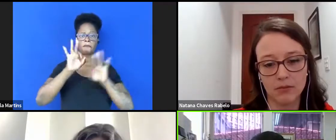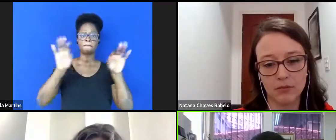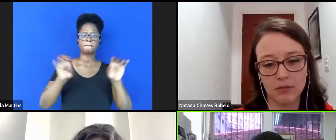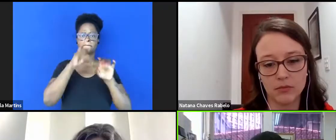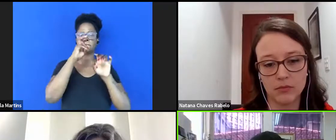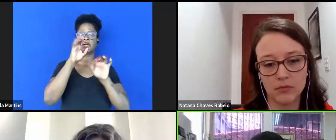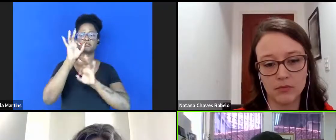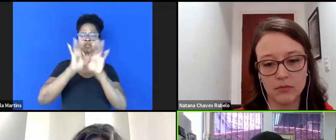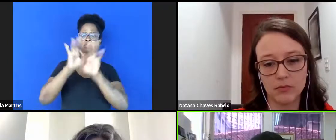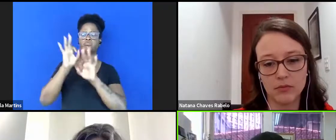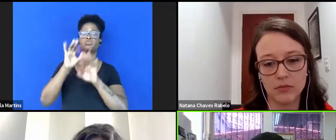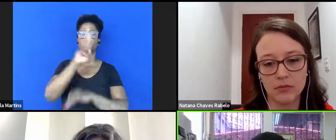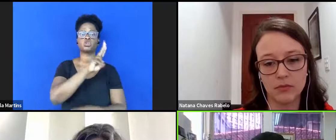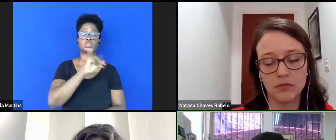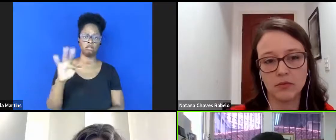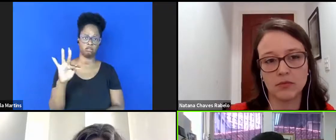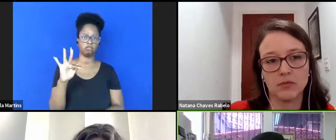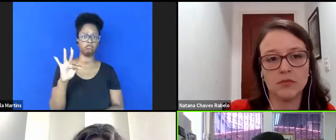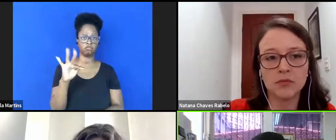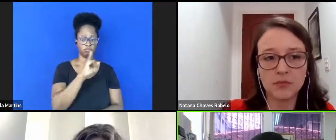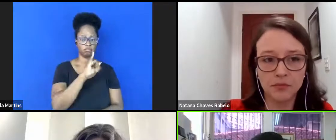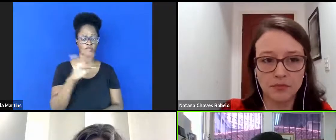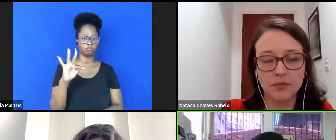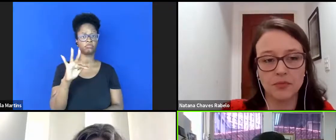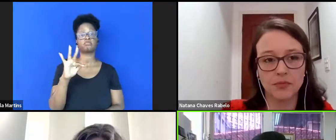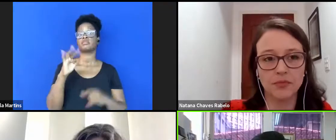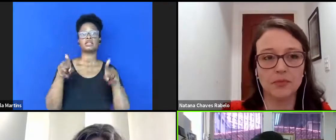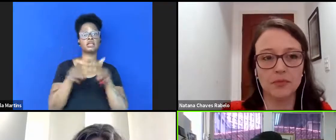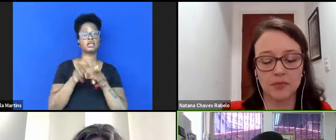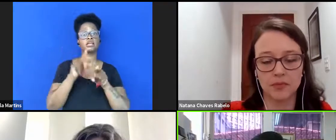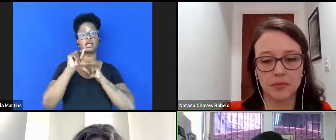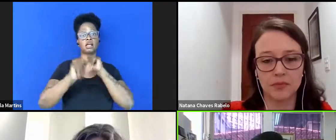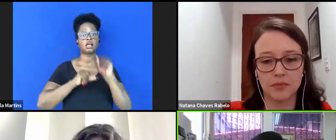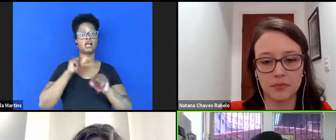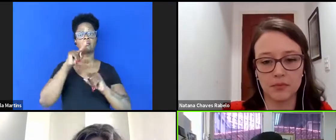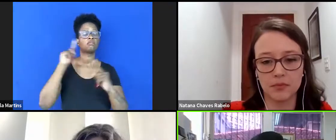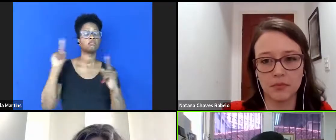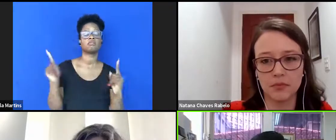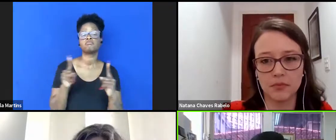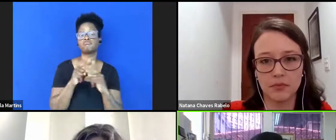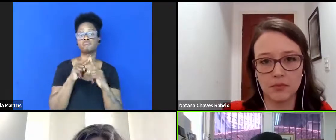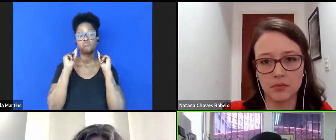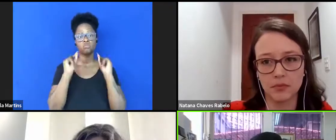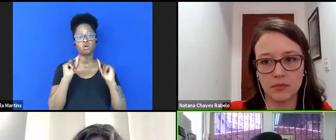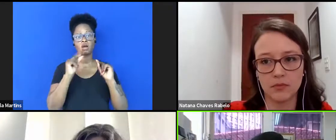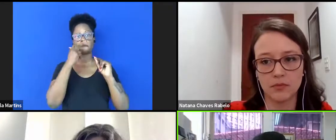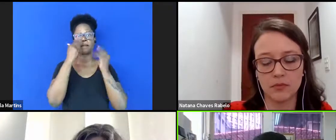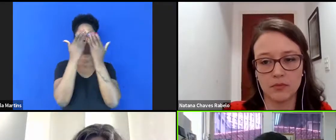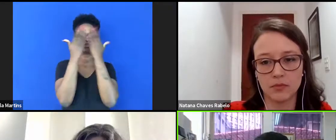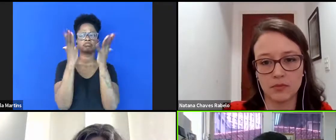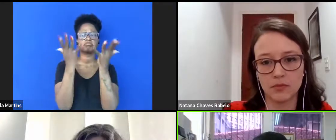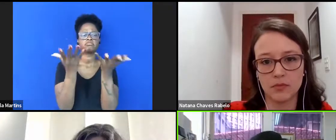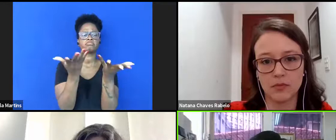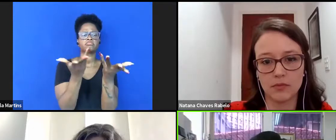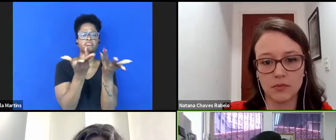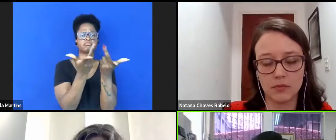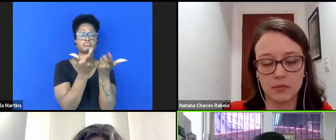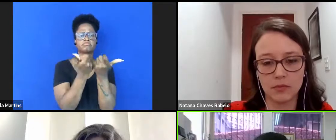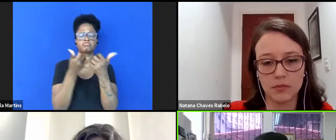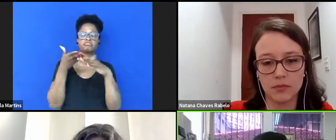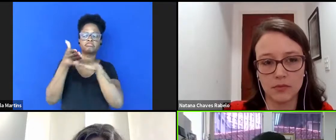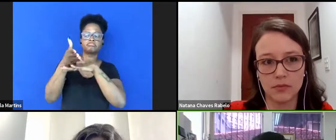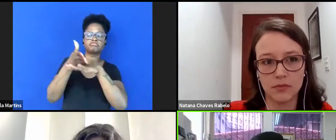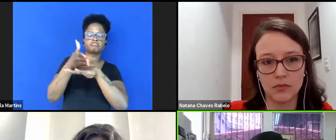Instituto Nacional Fernandes Figueira, com a intenção de aprimorar o acesso